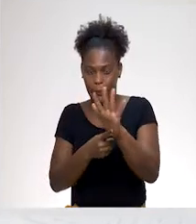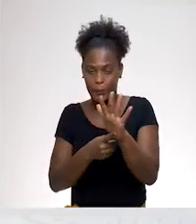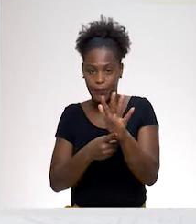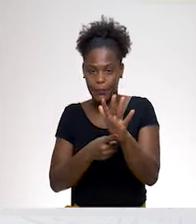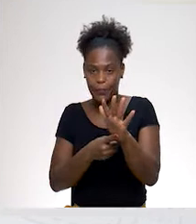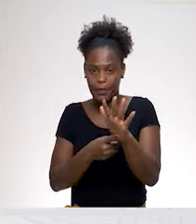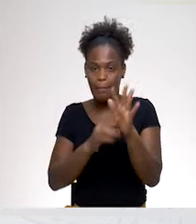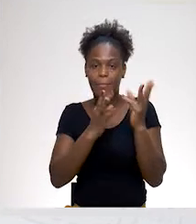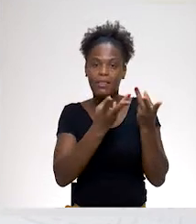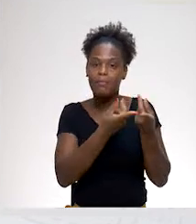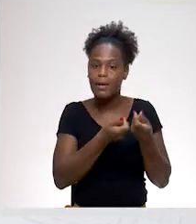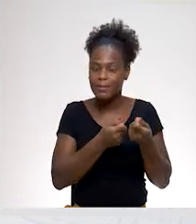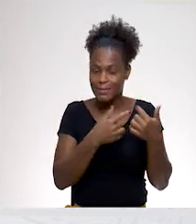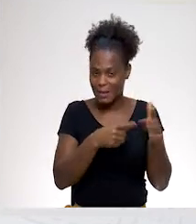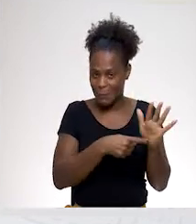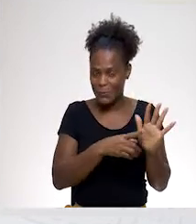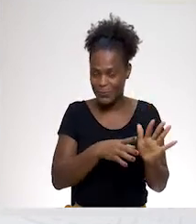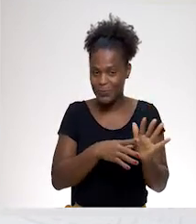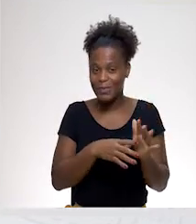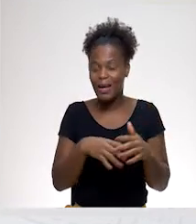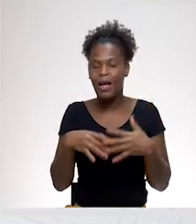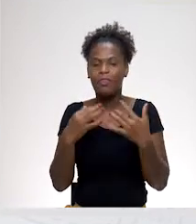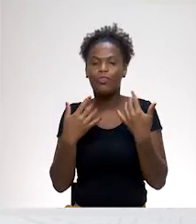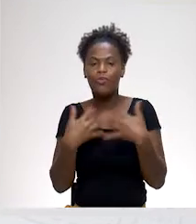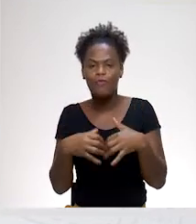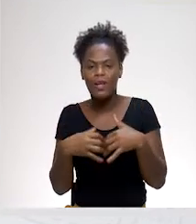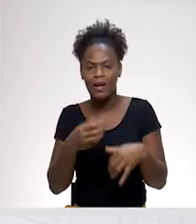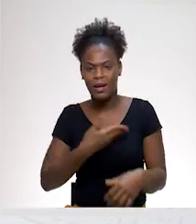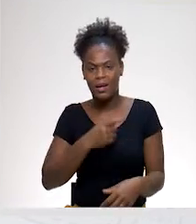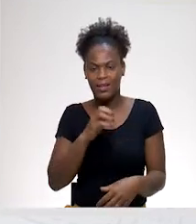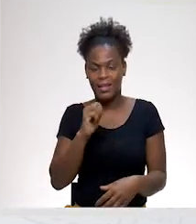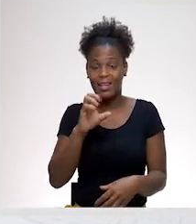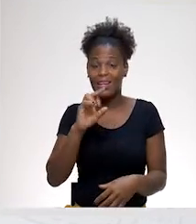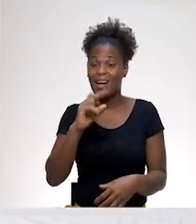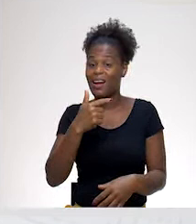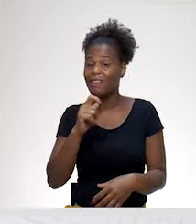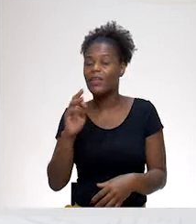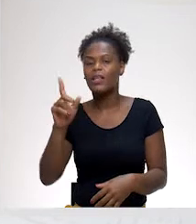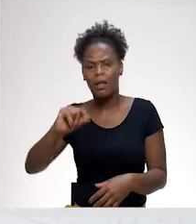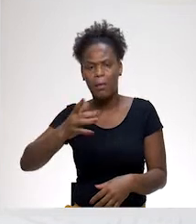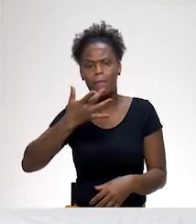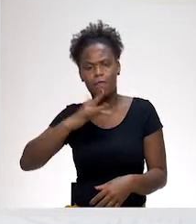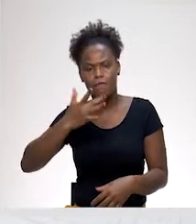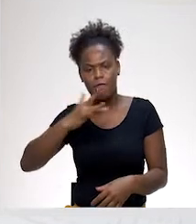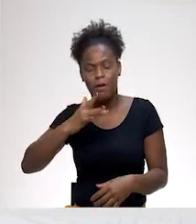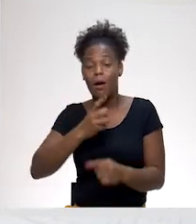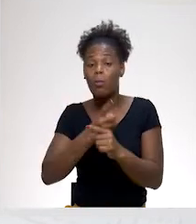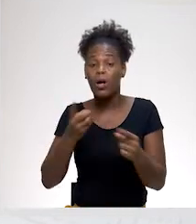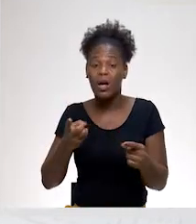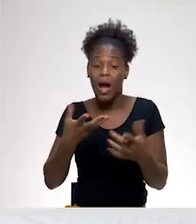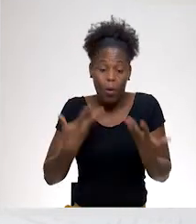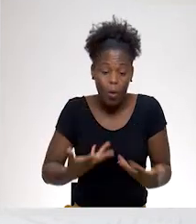como, por exemplo, a matemática. A dúvida de Descartes é também provisória. Por quê?